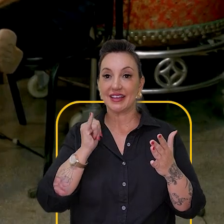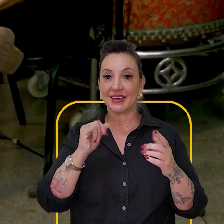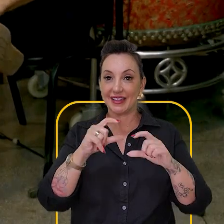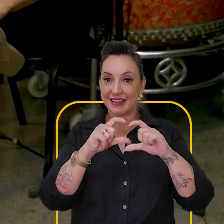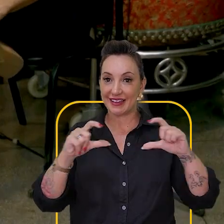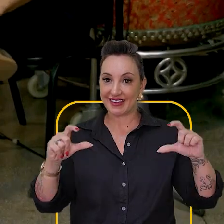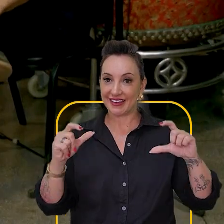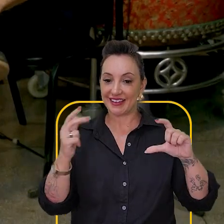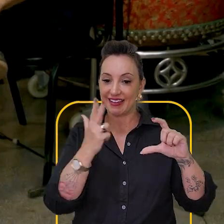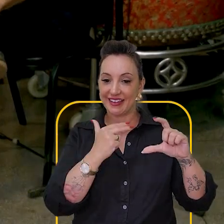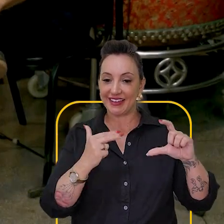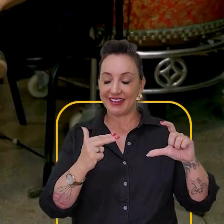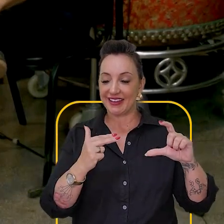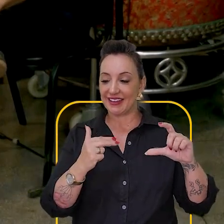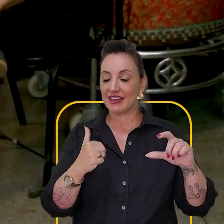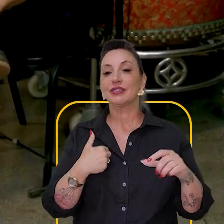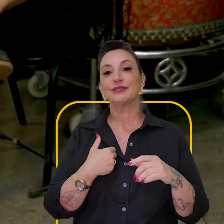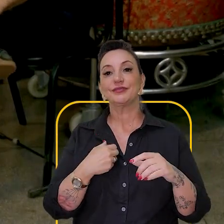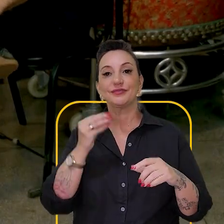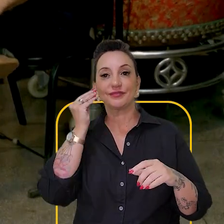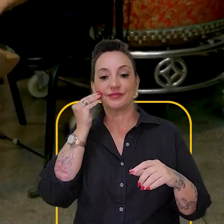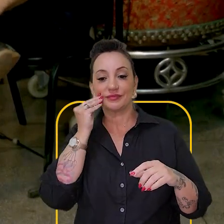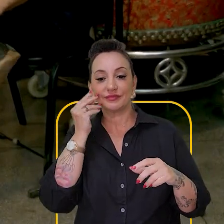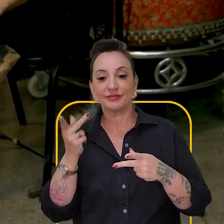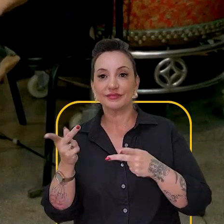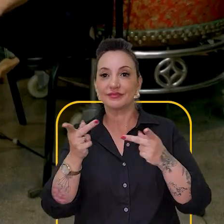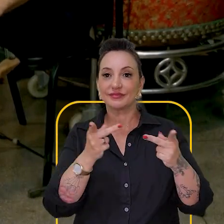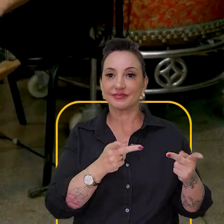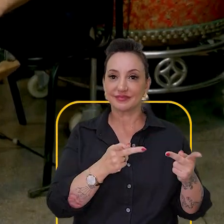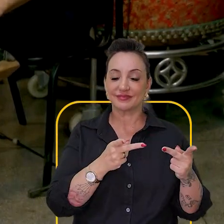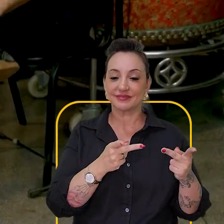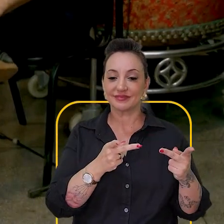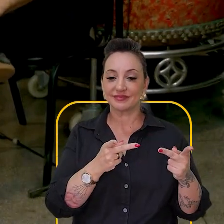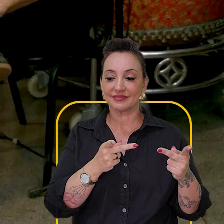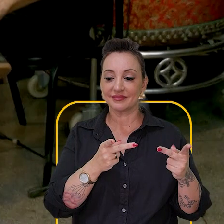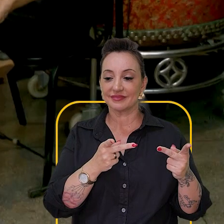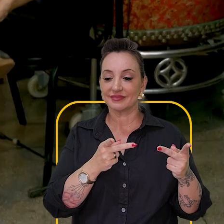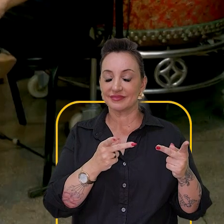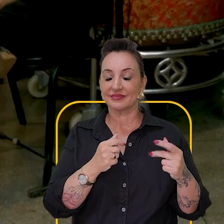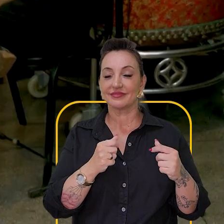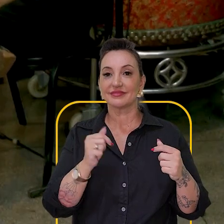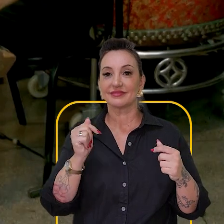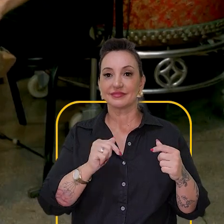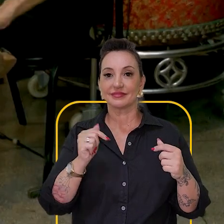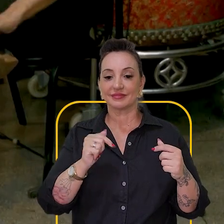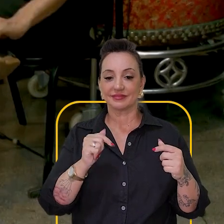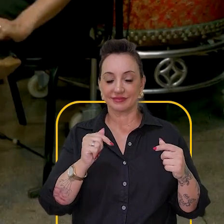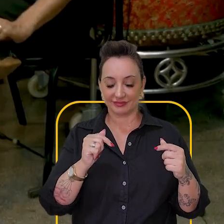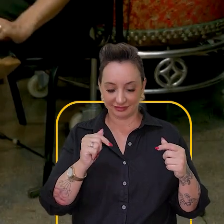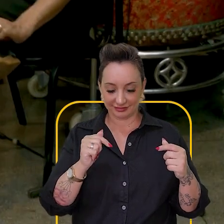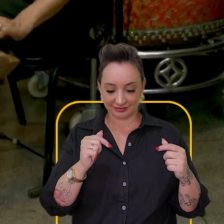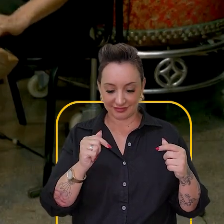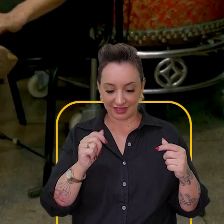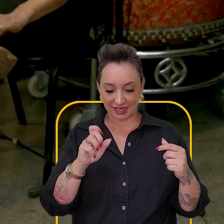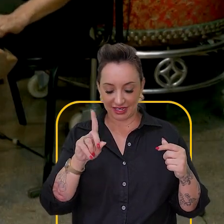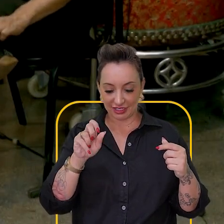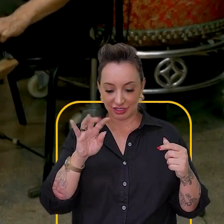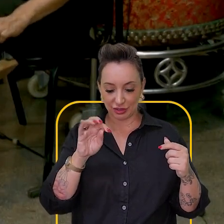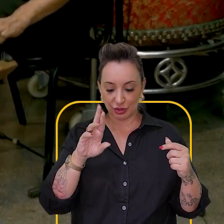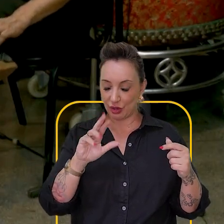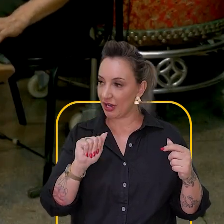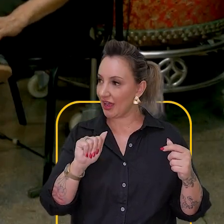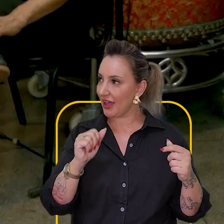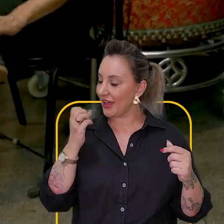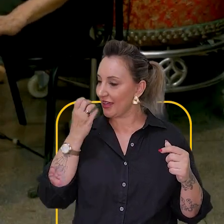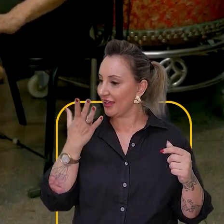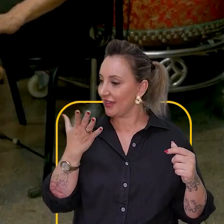quadrinho uau cheguei a a visitar aqui a a editora